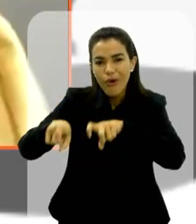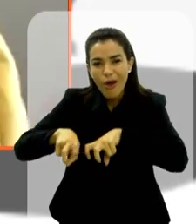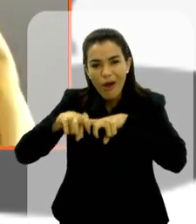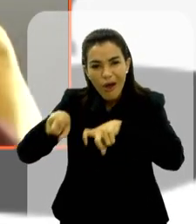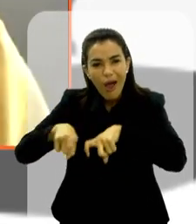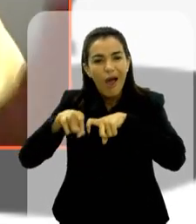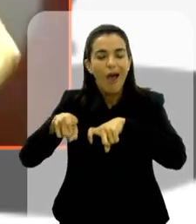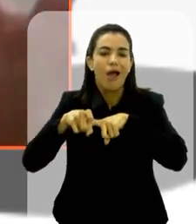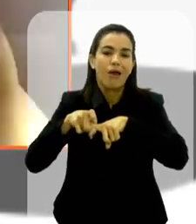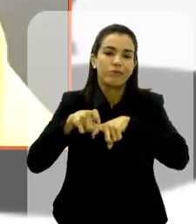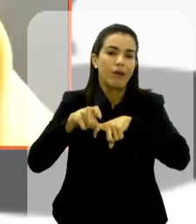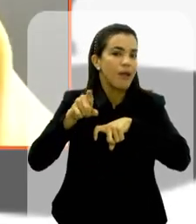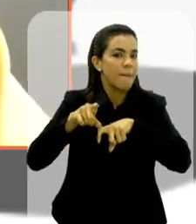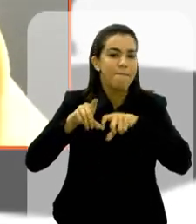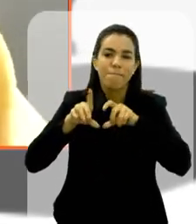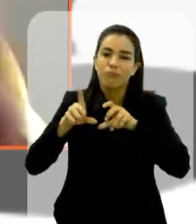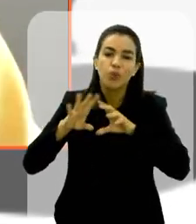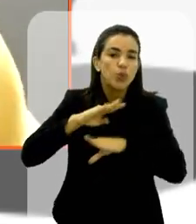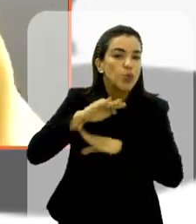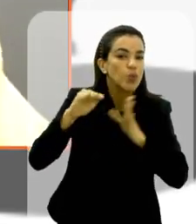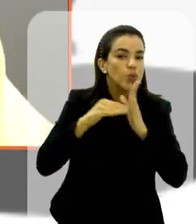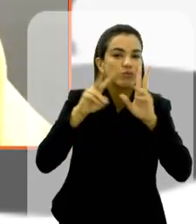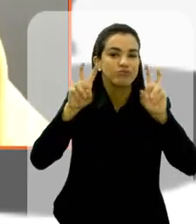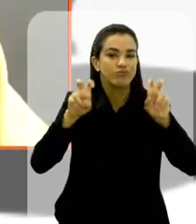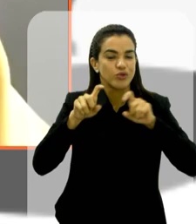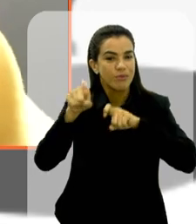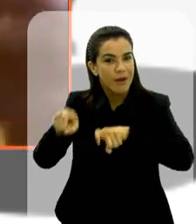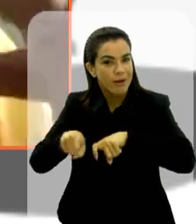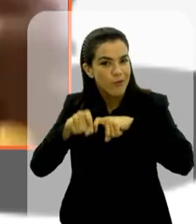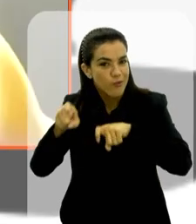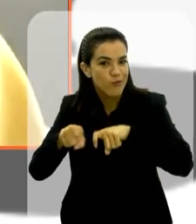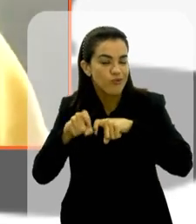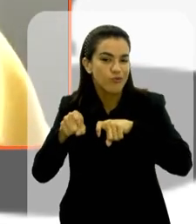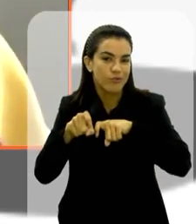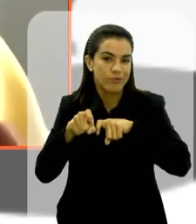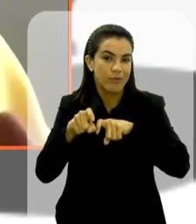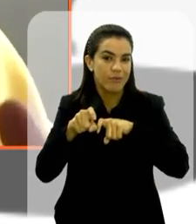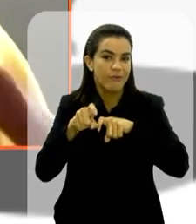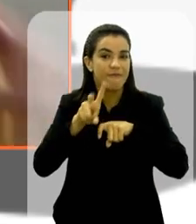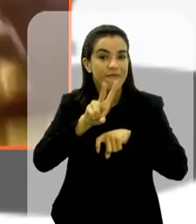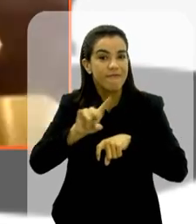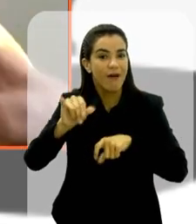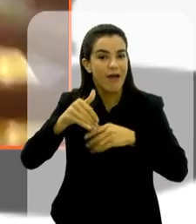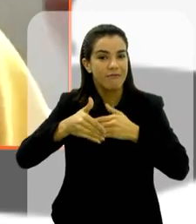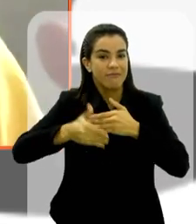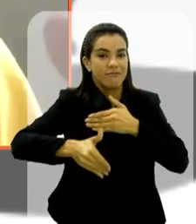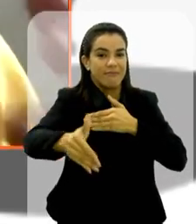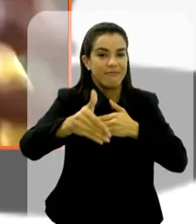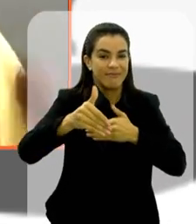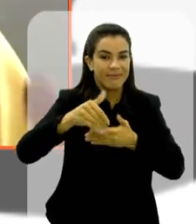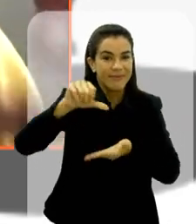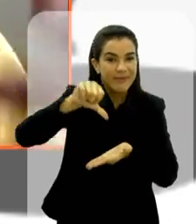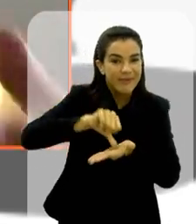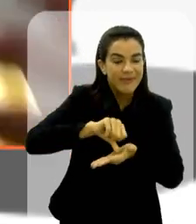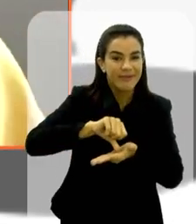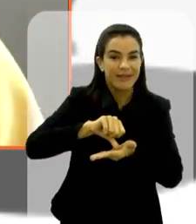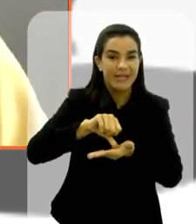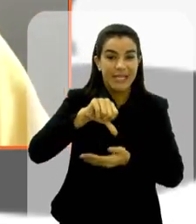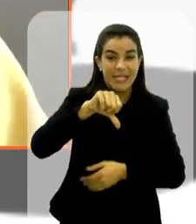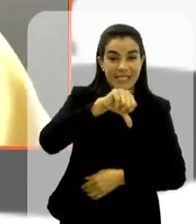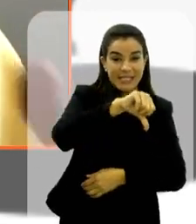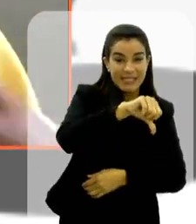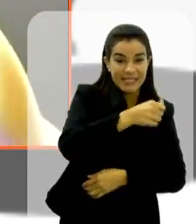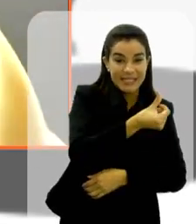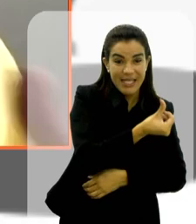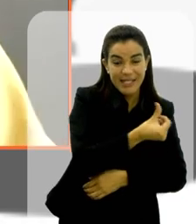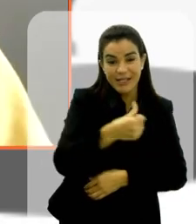com a agricultura, né? E aí nós estamos aqui em Venda Nova, que vai ser a sede de um evento nosso, de 6 a 9 de